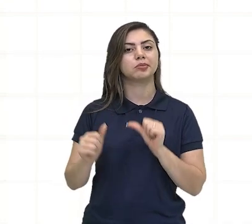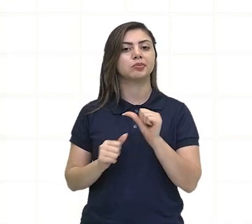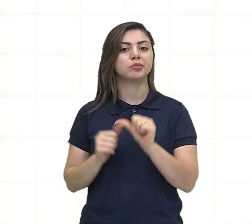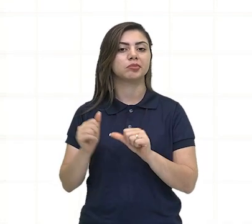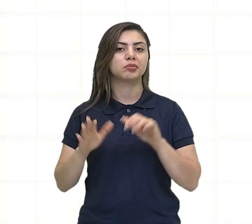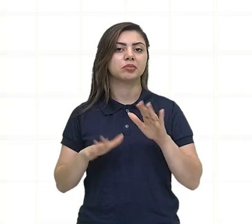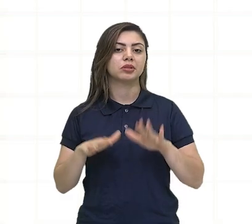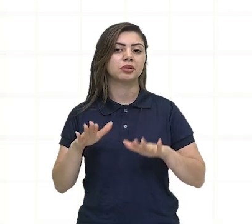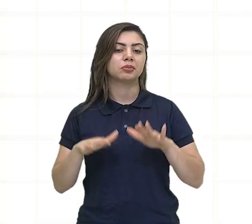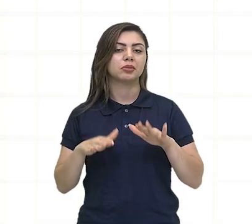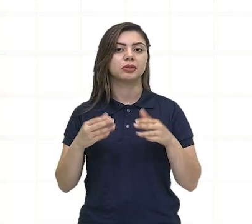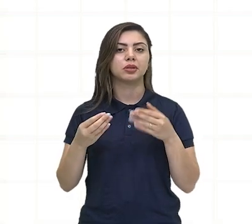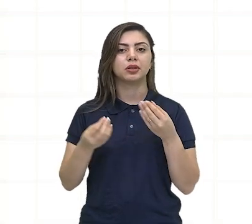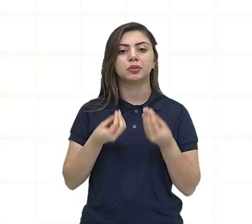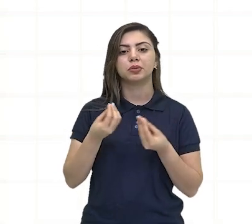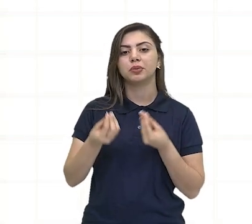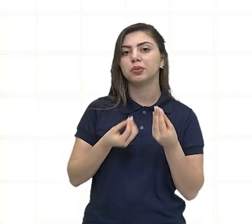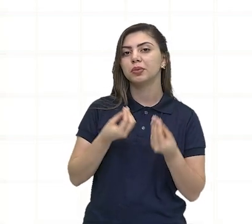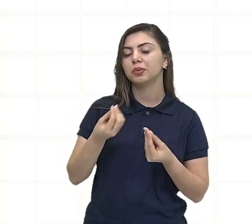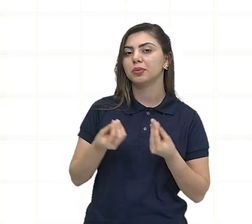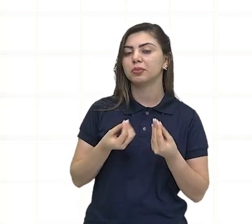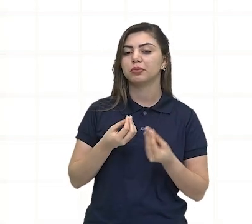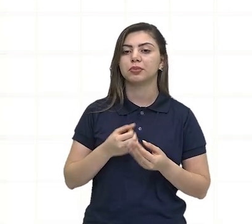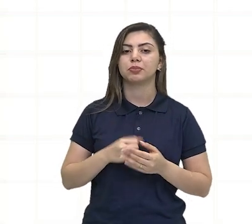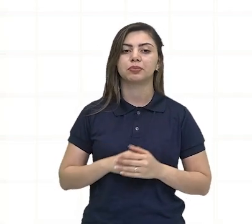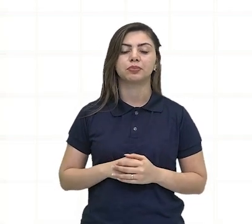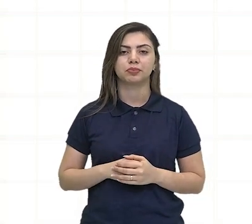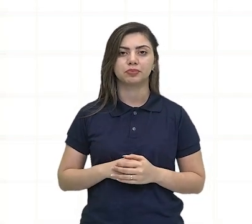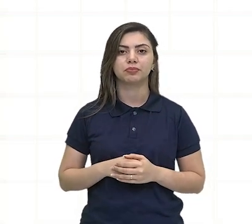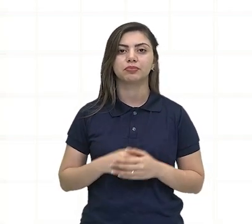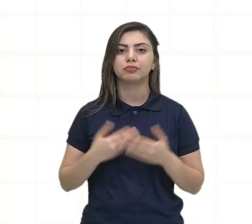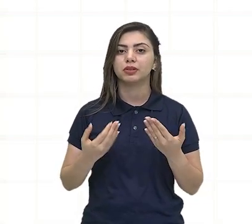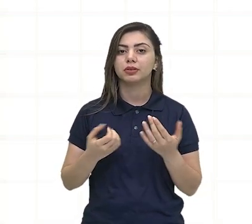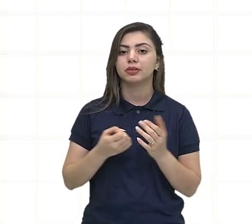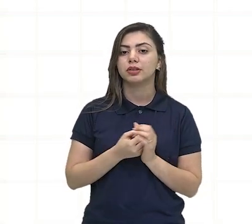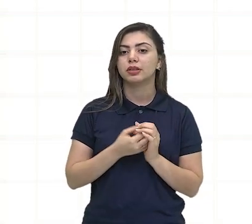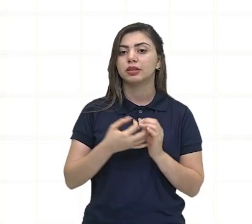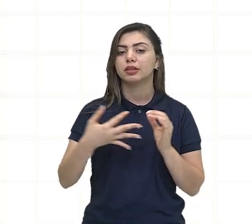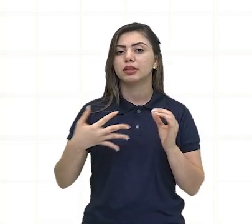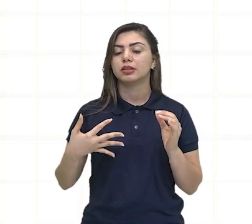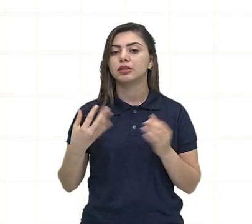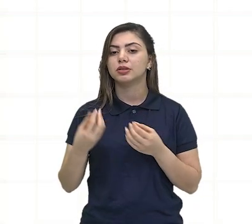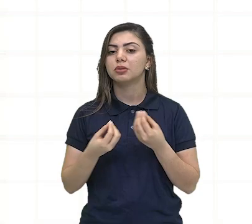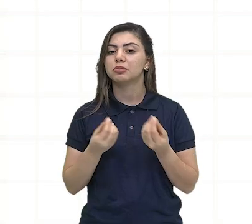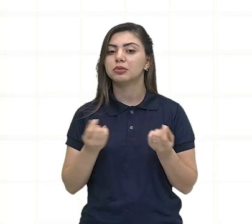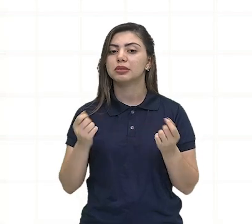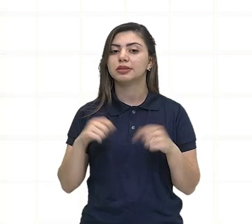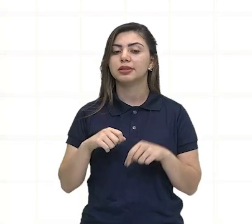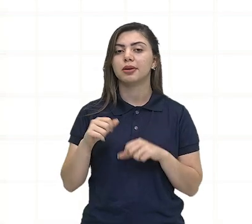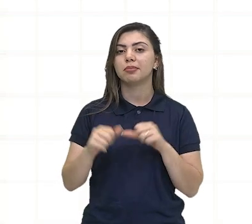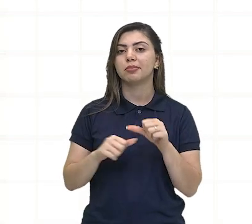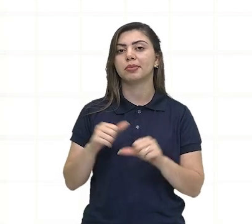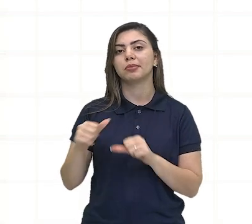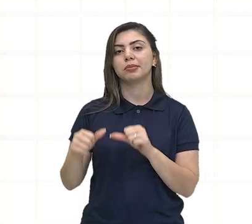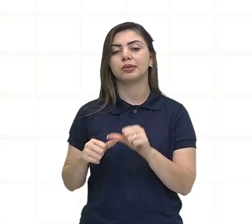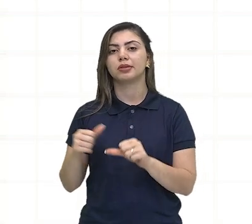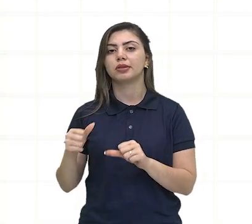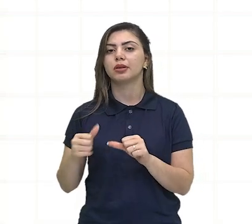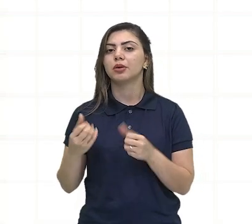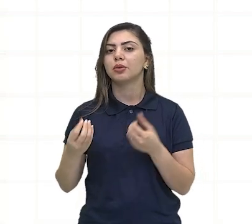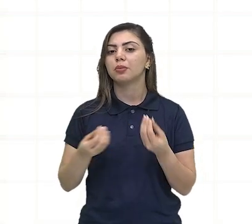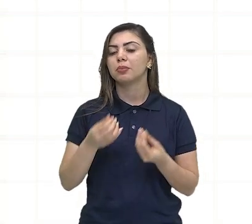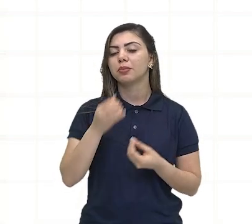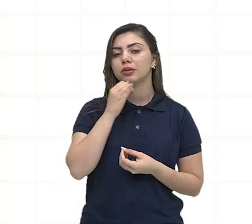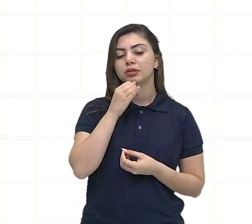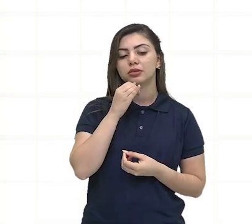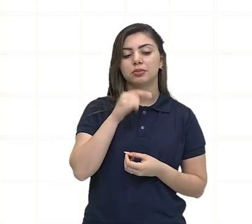dependendo dos seus fluxos. Então, eles possuem características que podem, né, ser transitórias. Como assim? Em